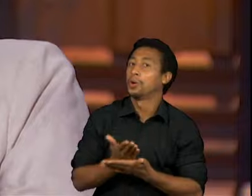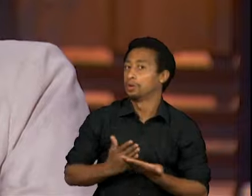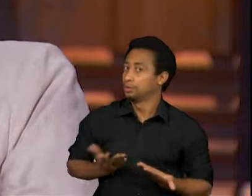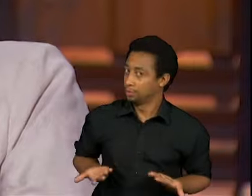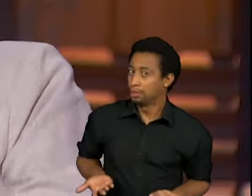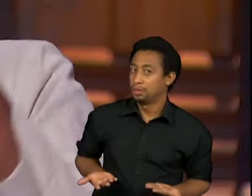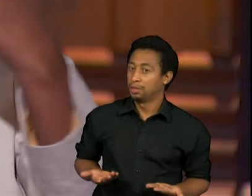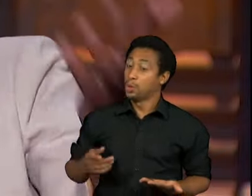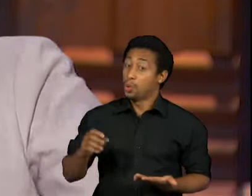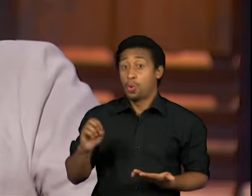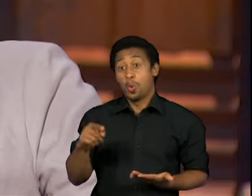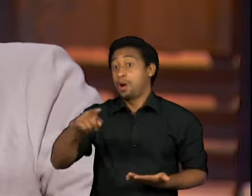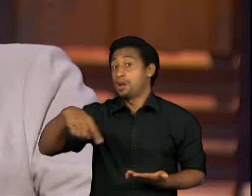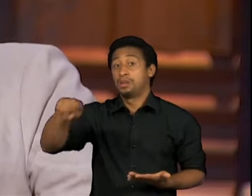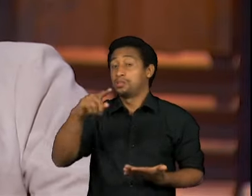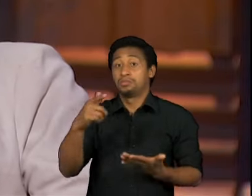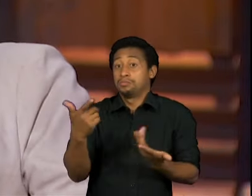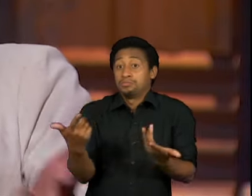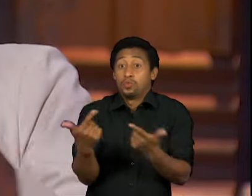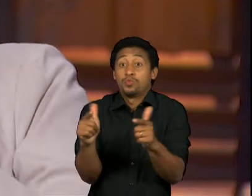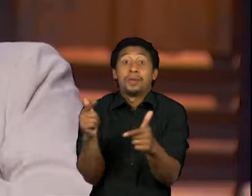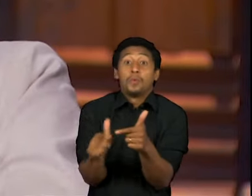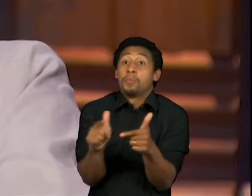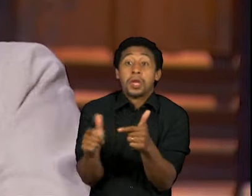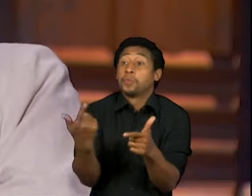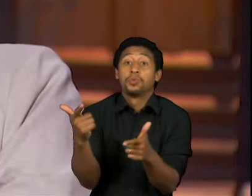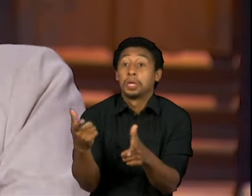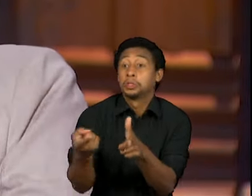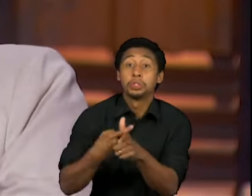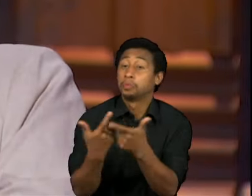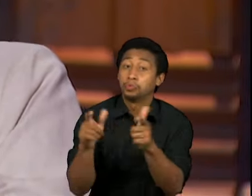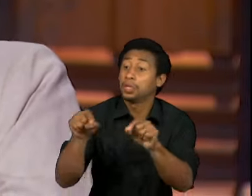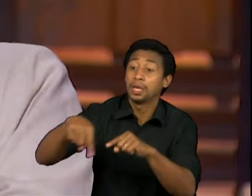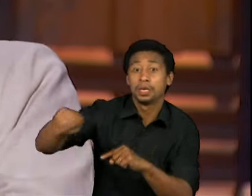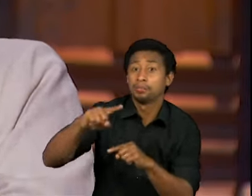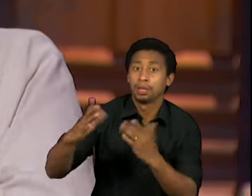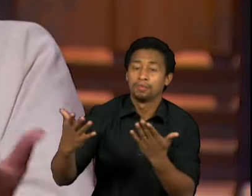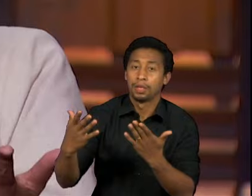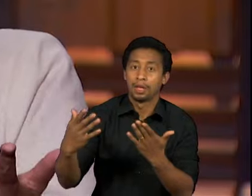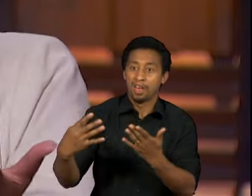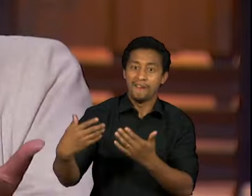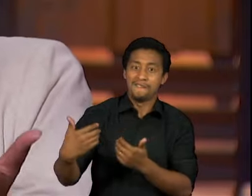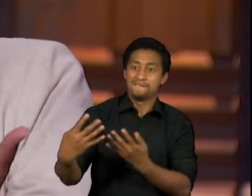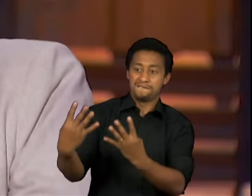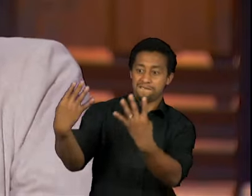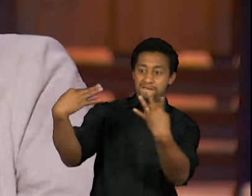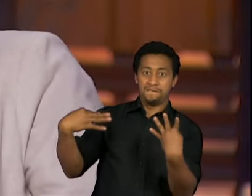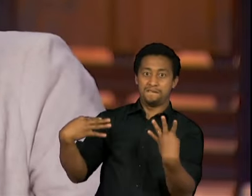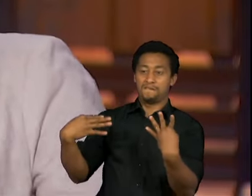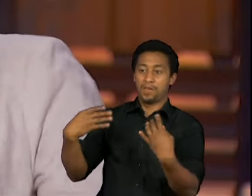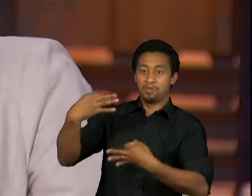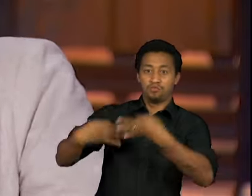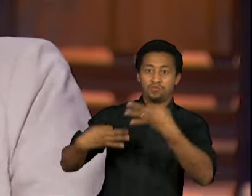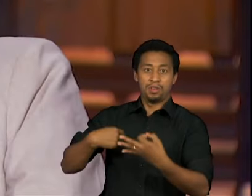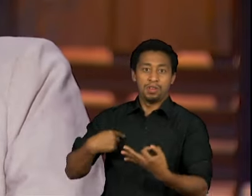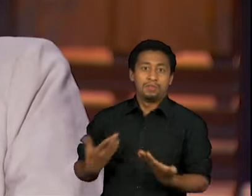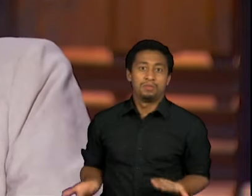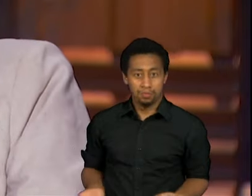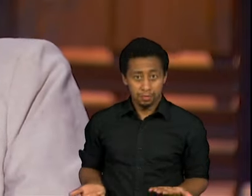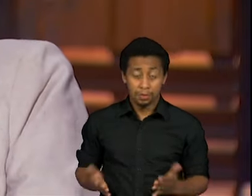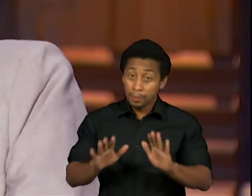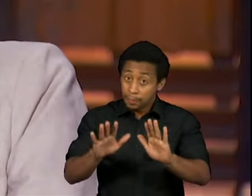falta do que fazer né o Brasil tá cheio de problema né Eu sou uma pessoa que tá aí fazendo meu trabalho honestamente então falta do que fazer mas também